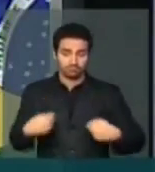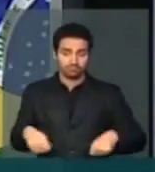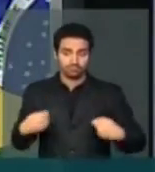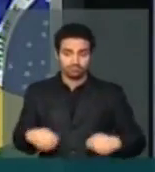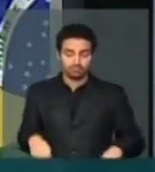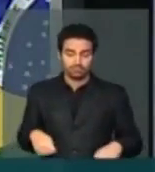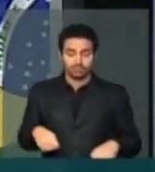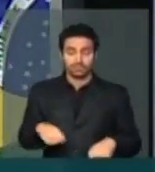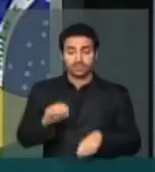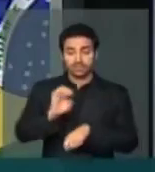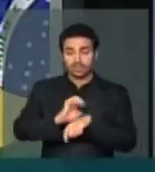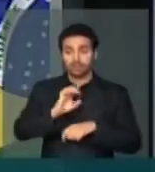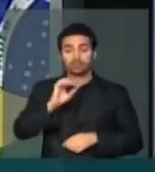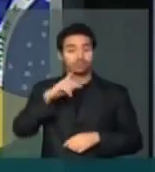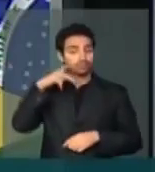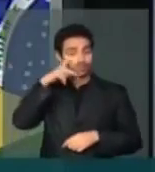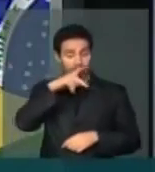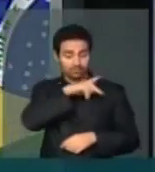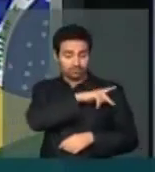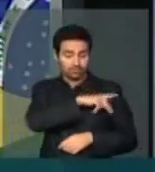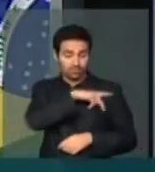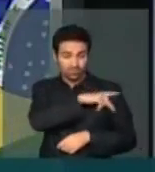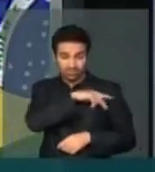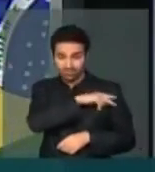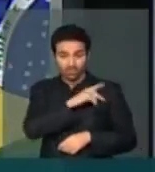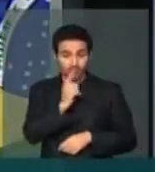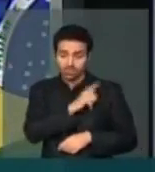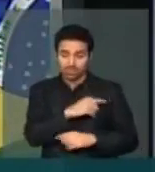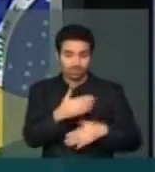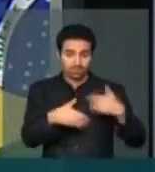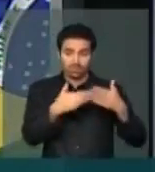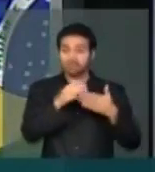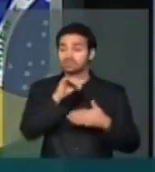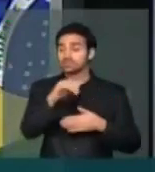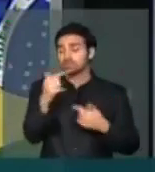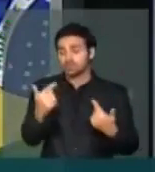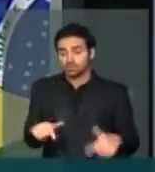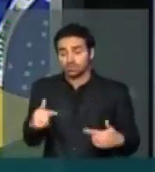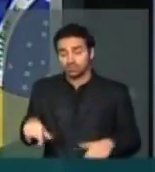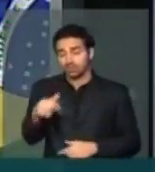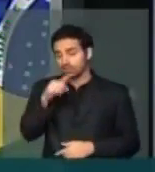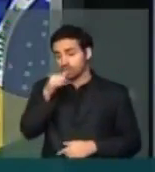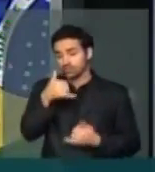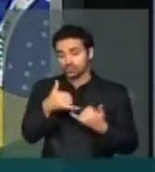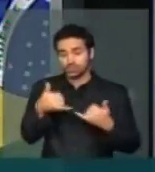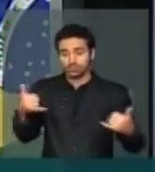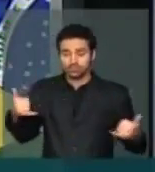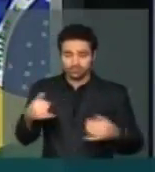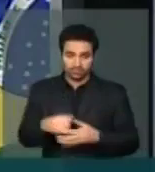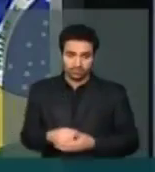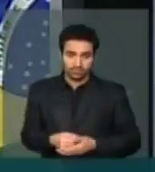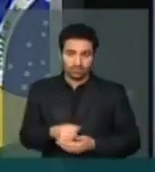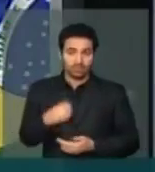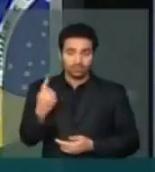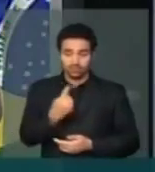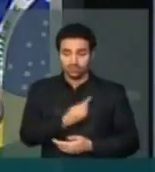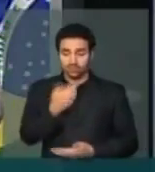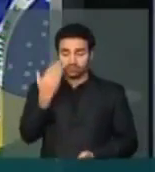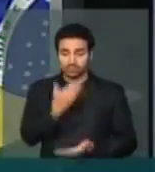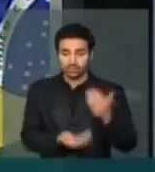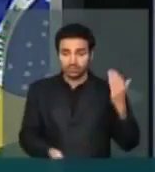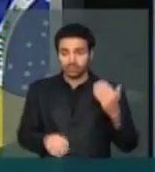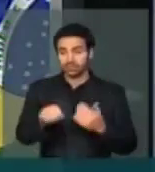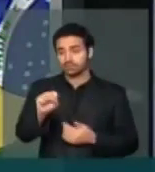O estado do Piauí não vai para lugar nenhum se nós não tivermos energia elétrica. Nós perdemos a